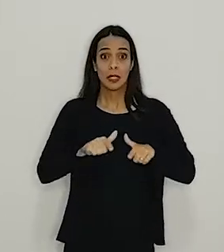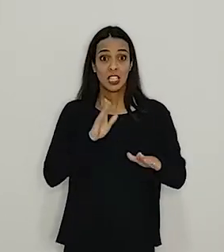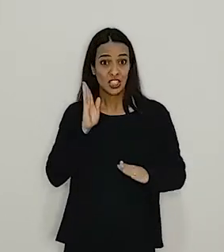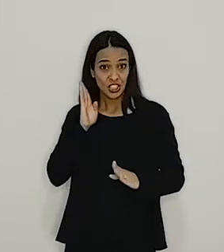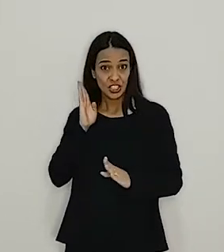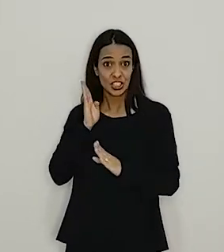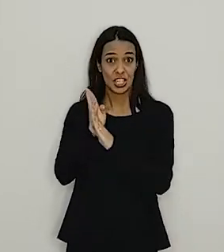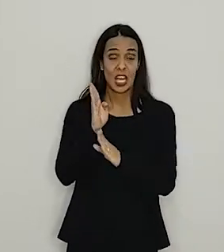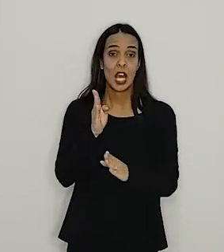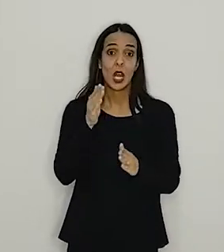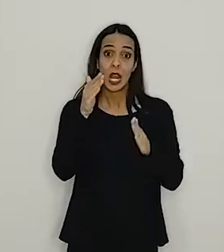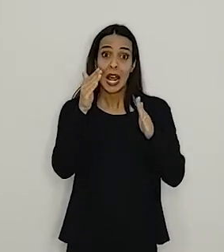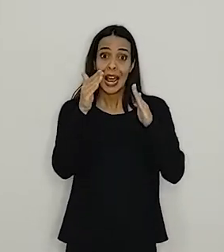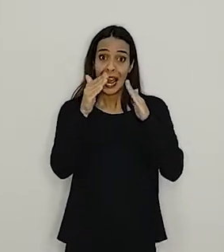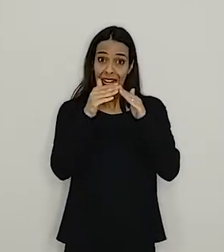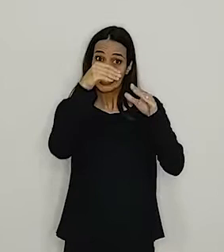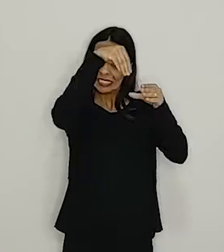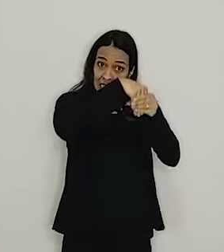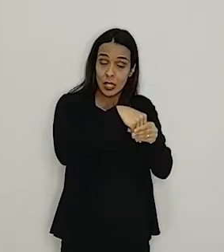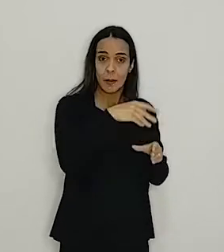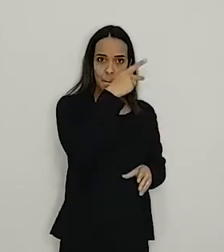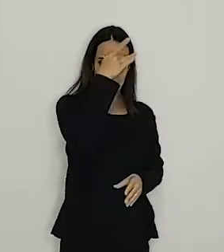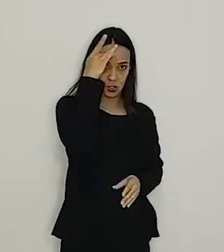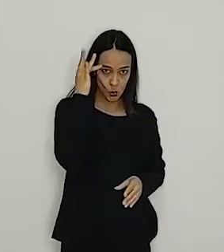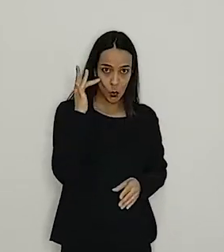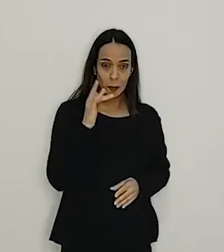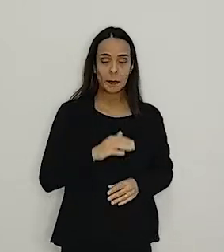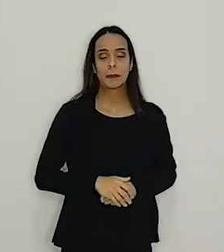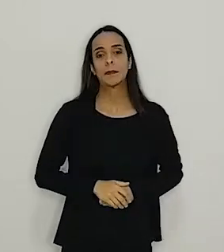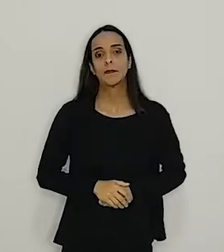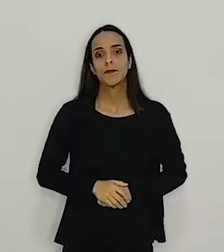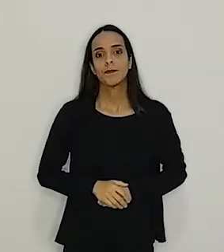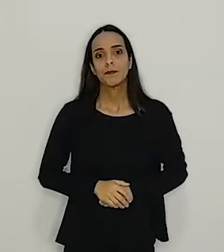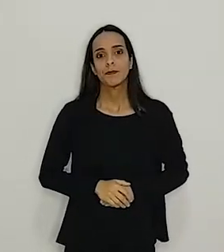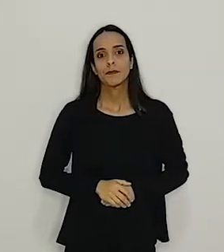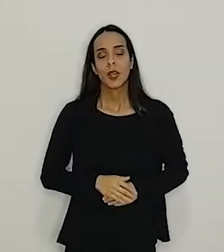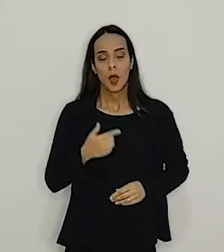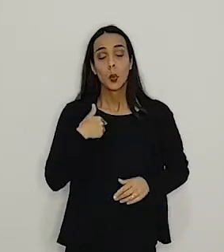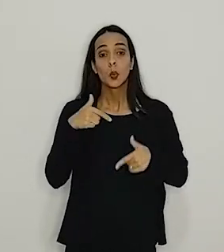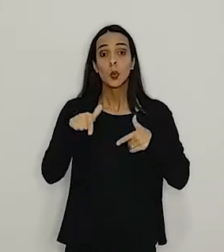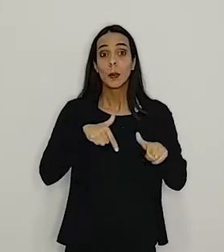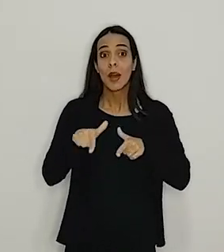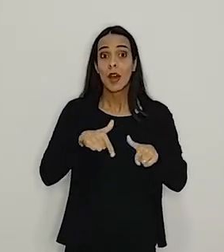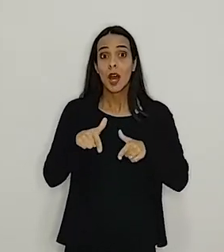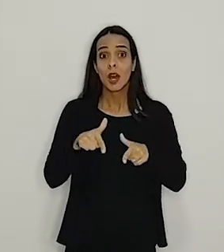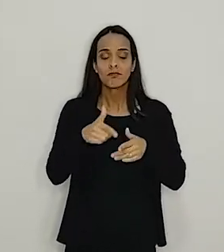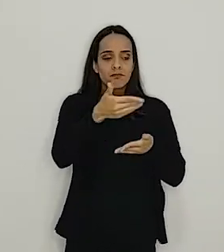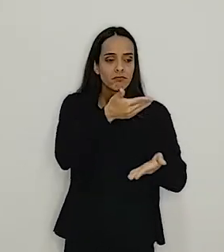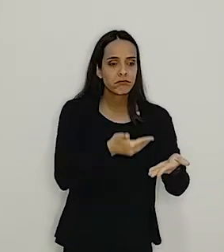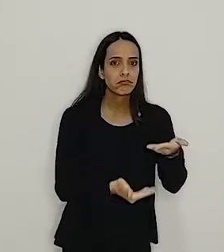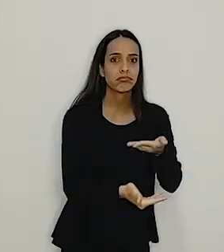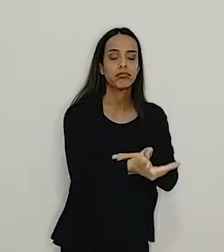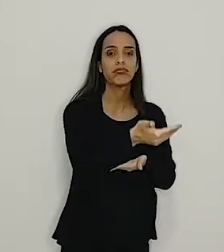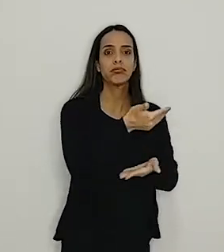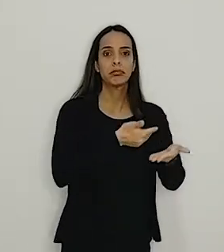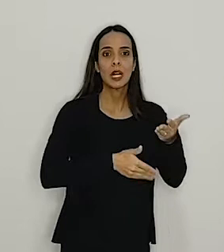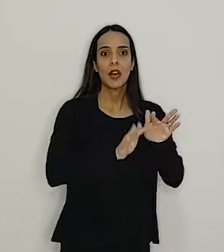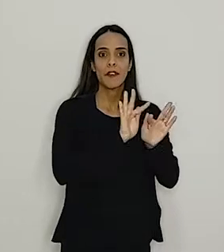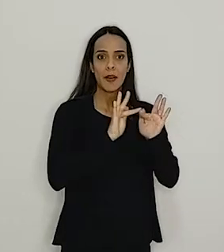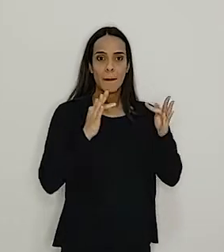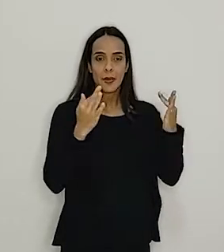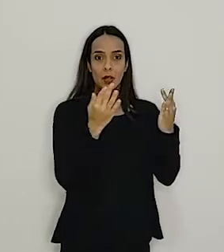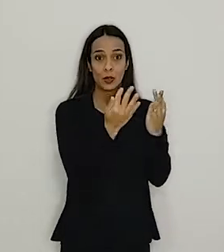trabalhei diretamente dentro das casas das pessoas, onde eu atuava na dinâmica